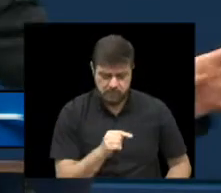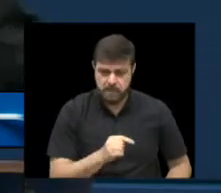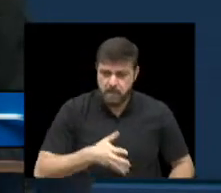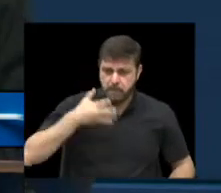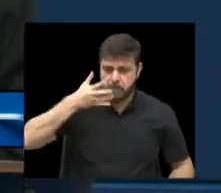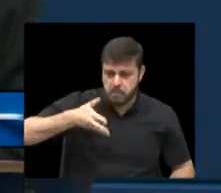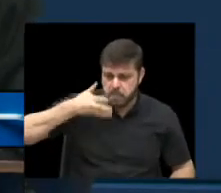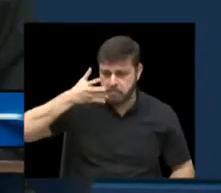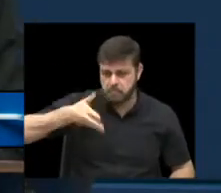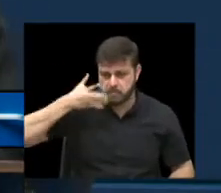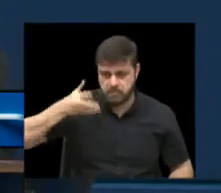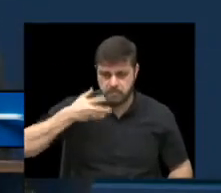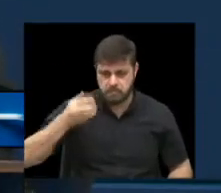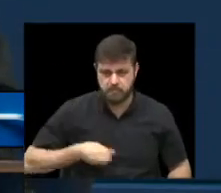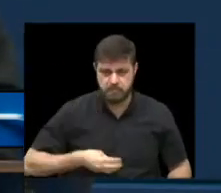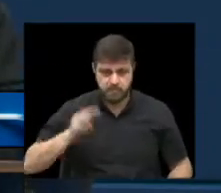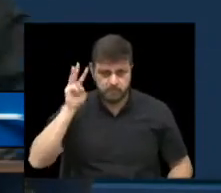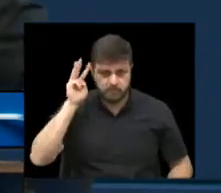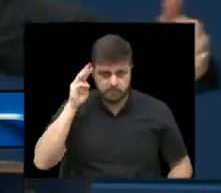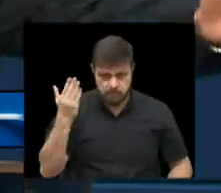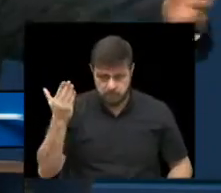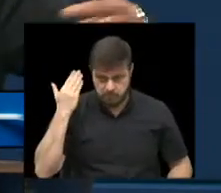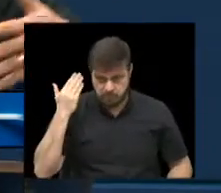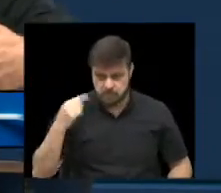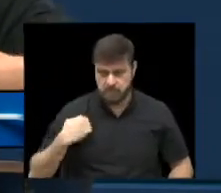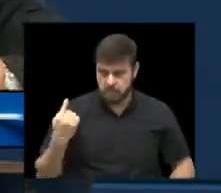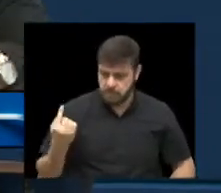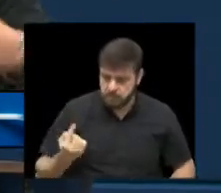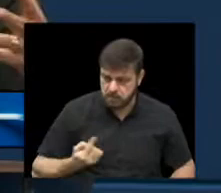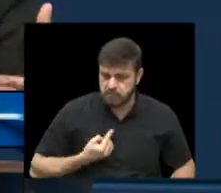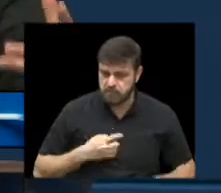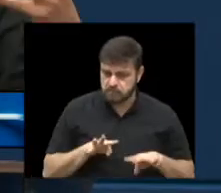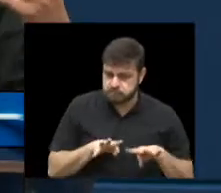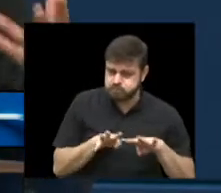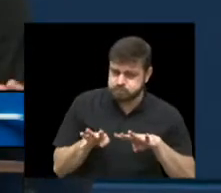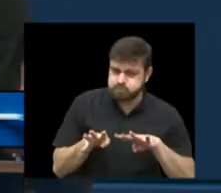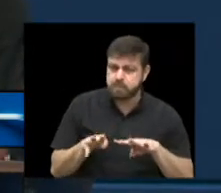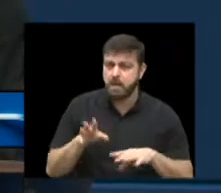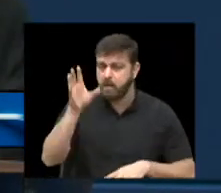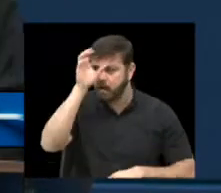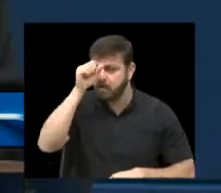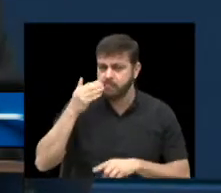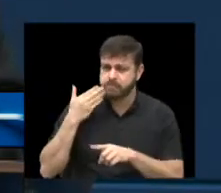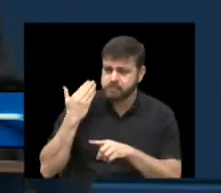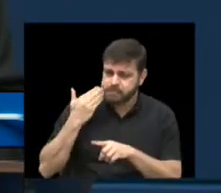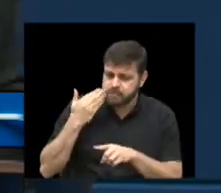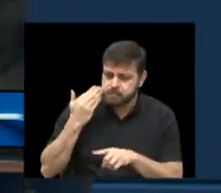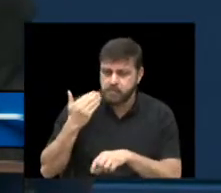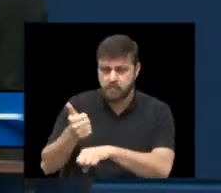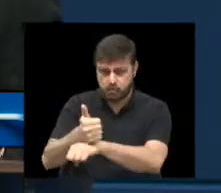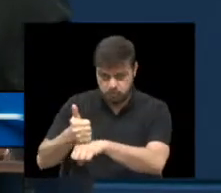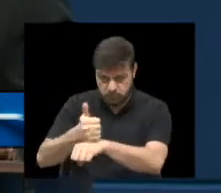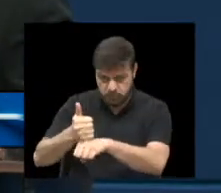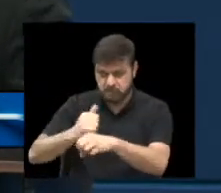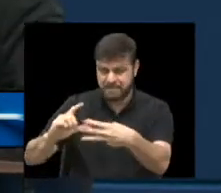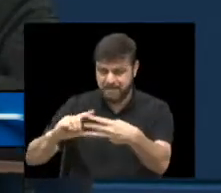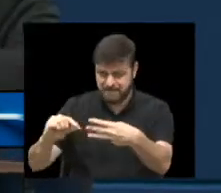última terça-feira, no plenarinho. Tivemos a oportunidade de acolher uma série de técnicos da INDEC,